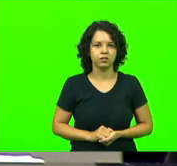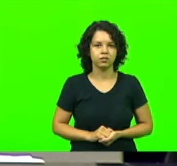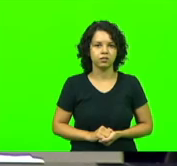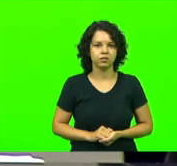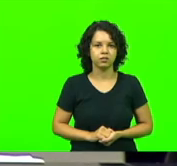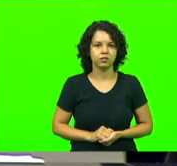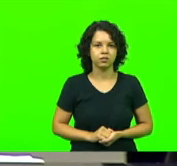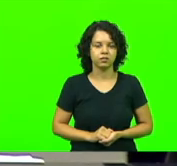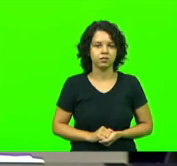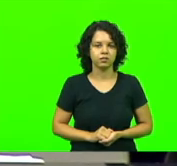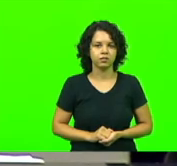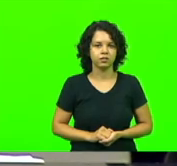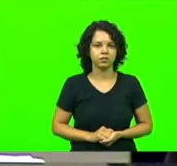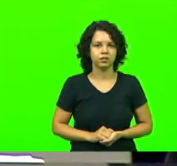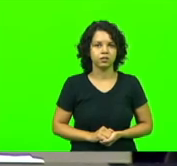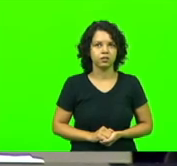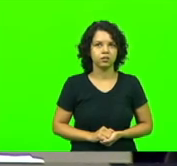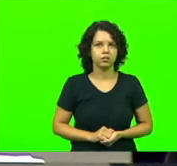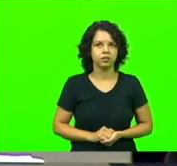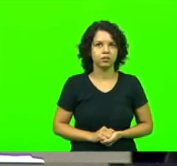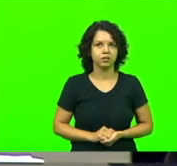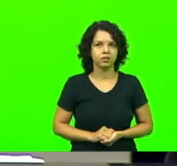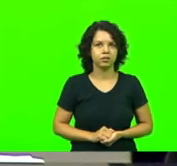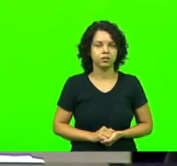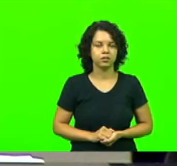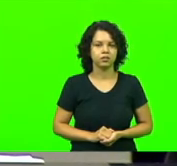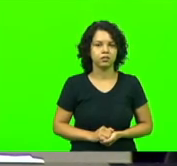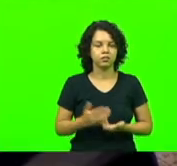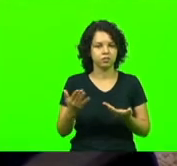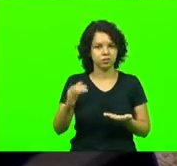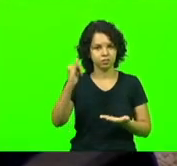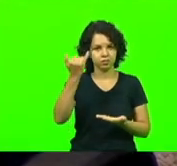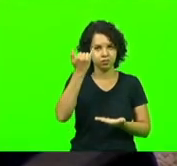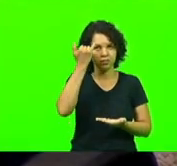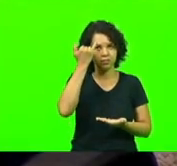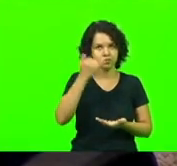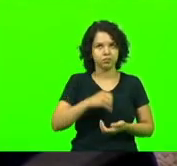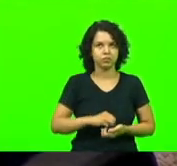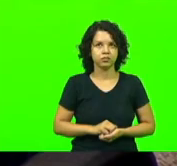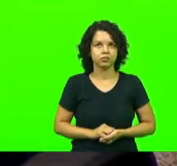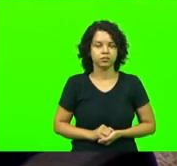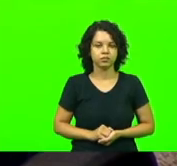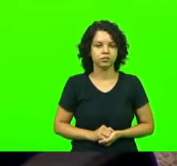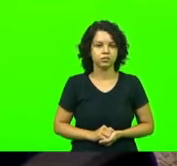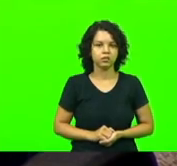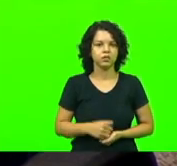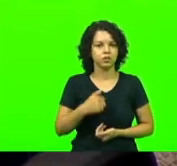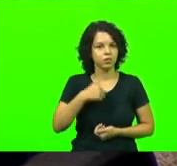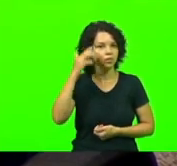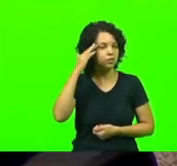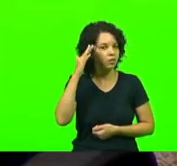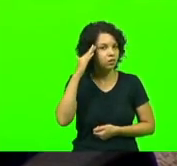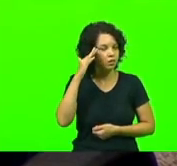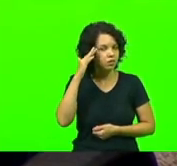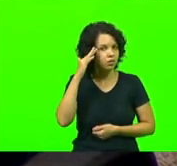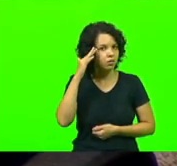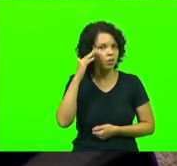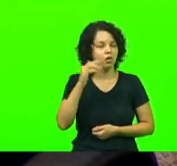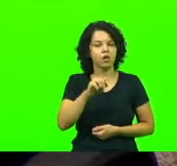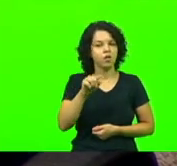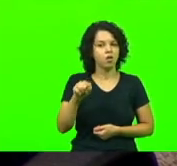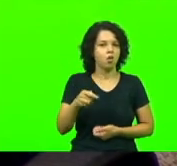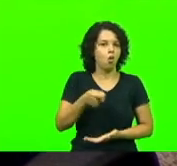ver como é que ficou a ordem aqui. Senhor presidente. A palavra o deputado Jair Mioto. Eu entendo que ninguém é